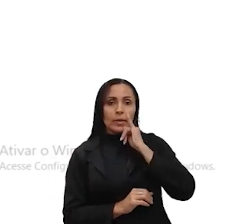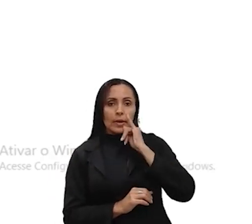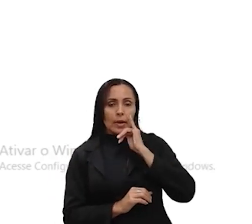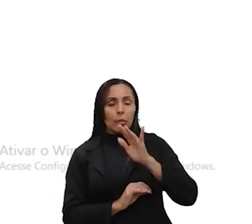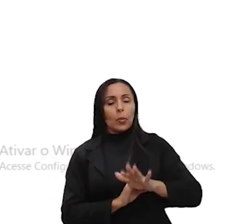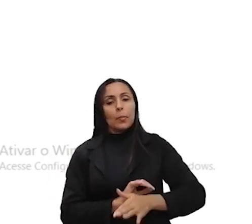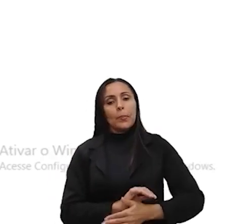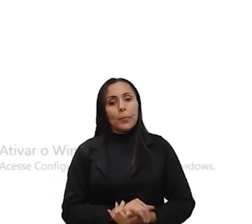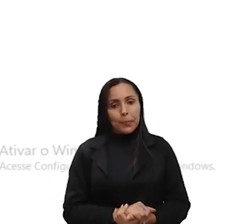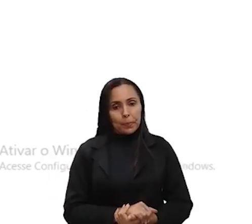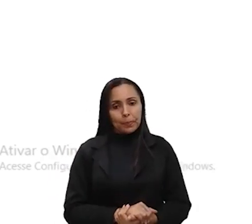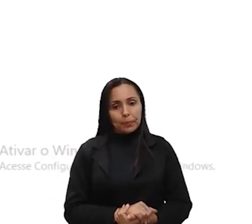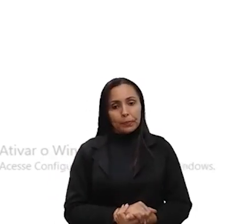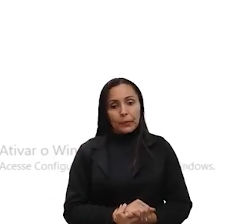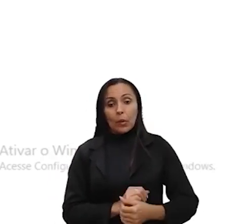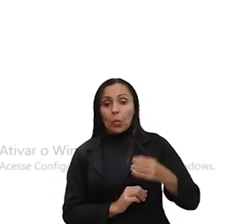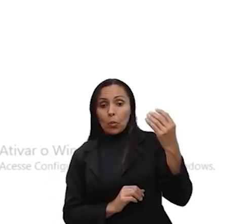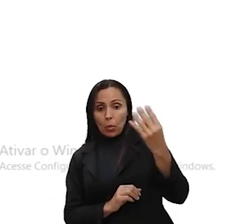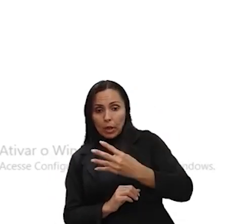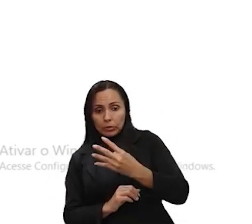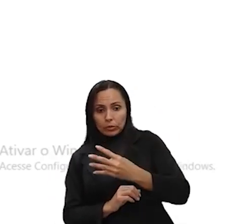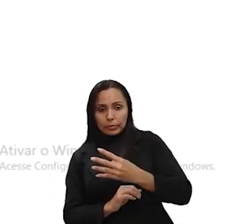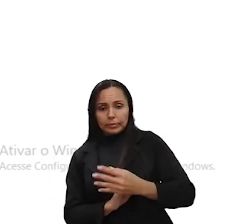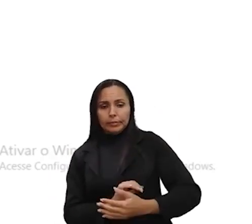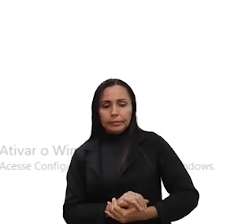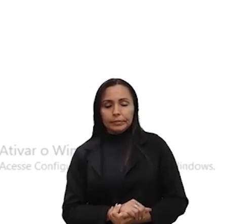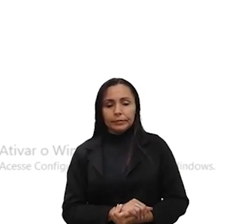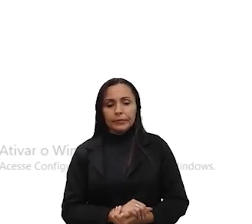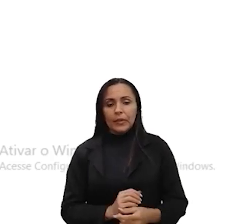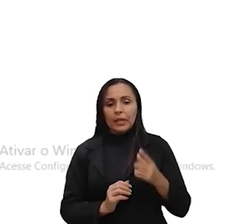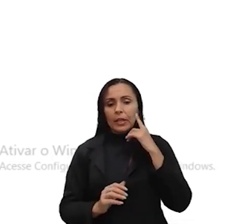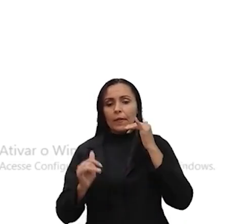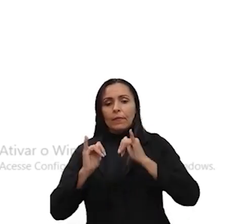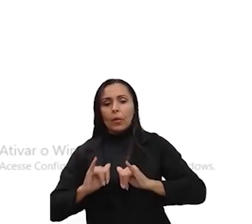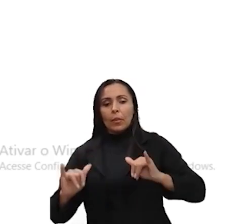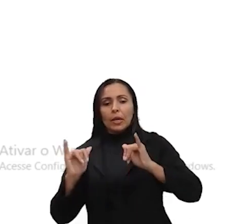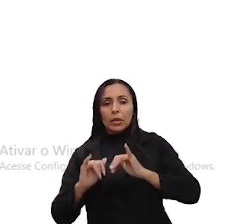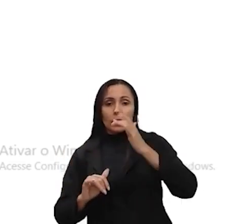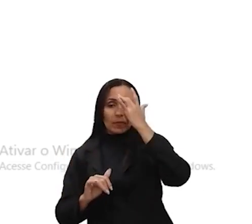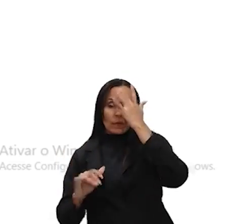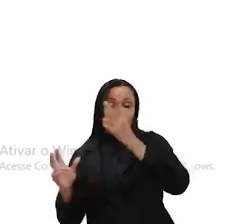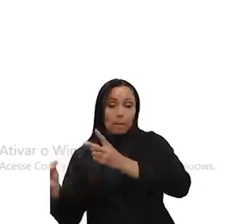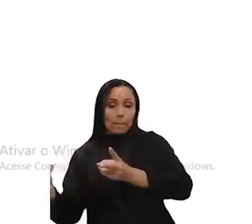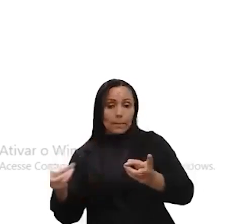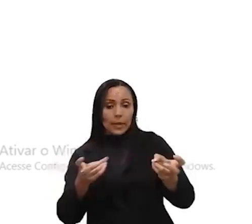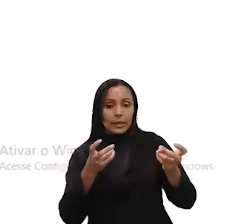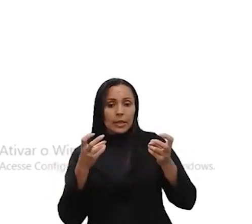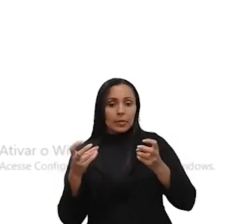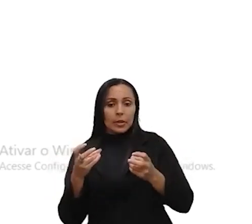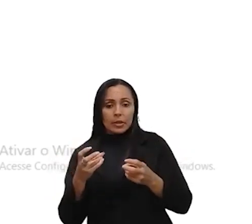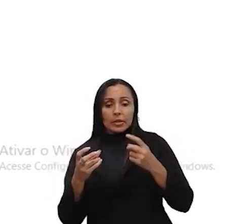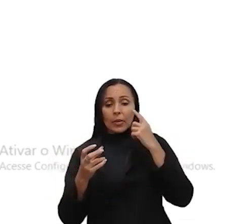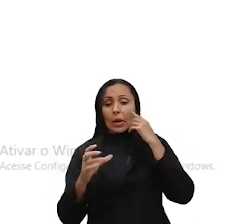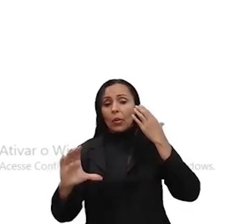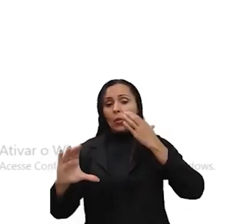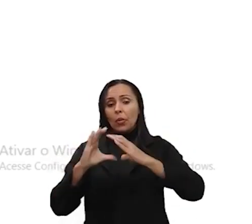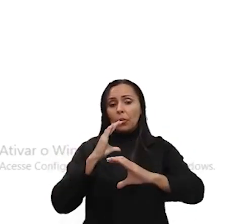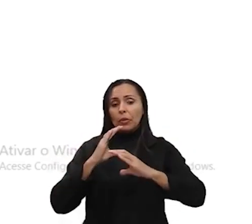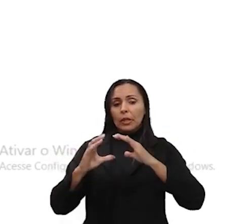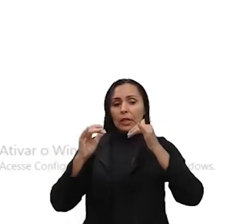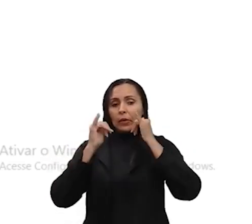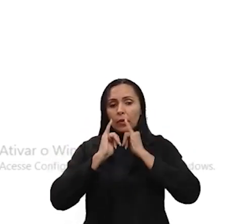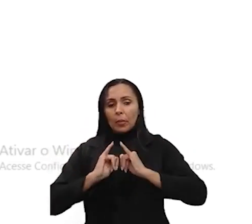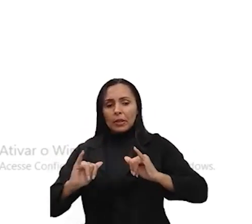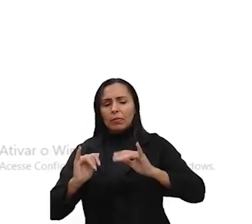Partindo agora para o princípio 4, que fala sobre as informações de fácil percepção, o design comunica a informação de